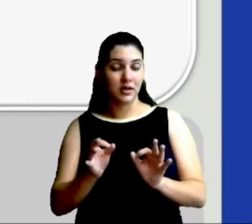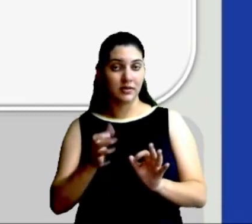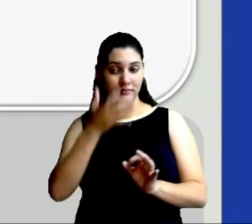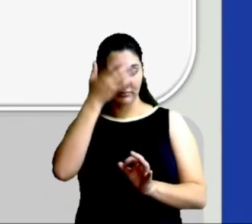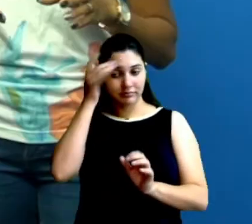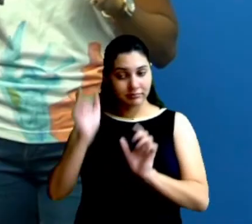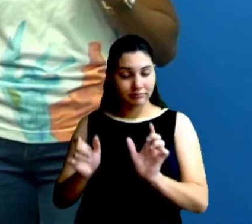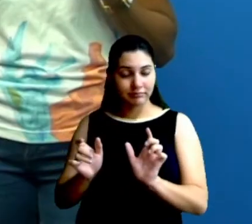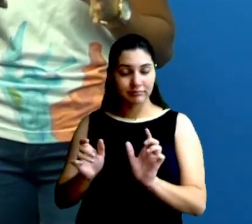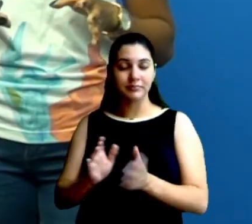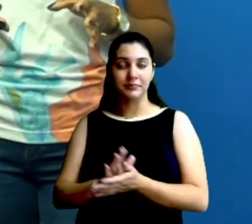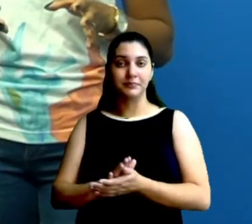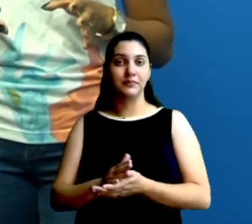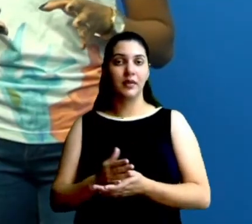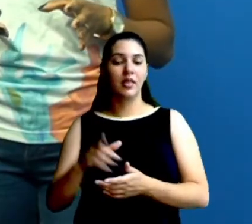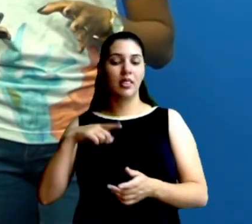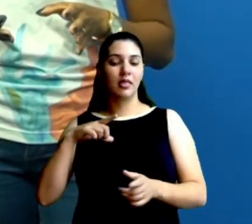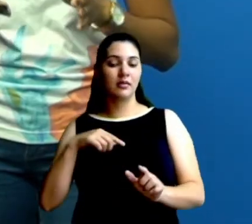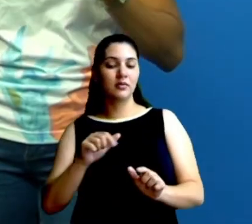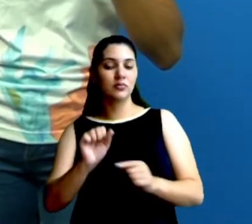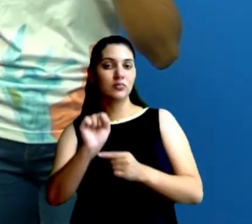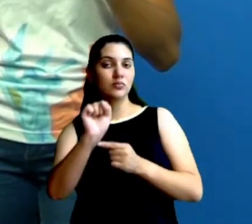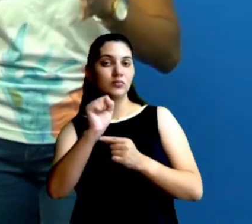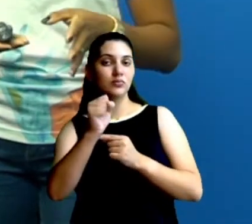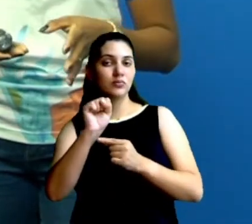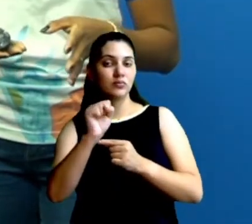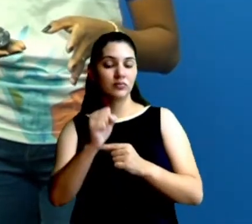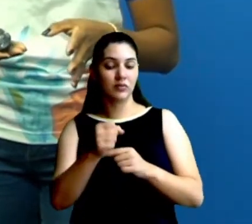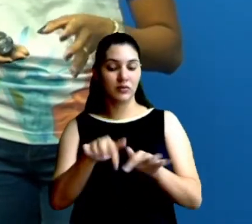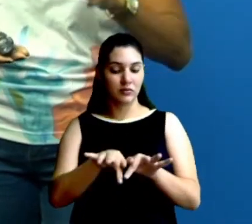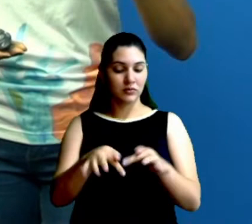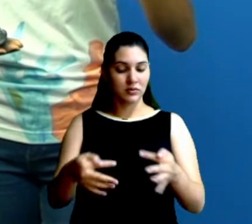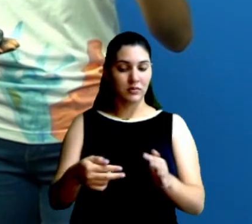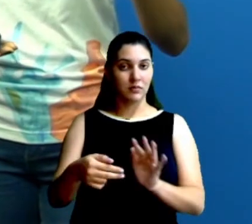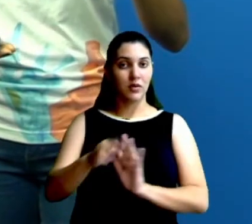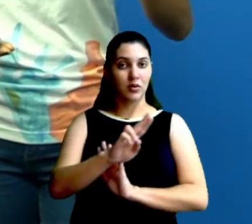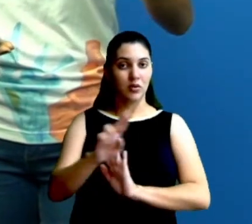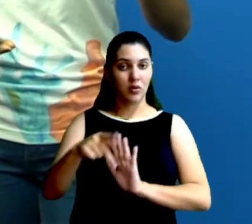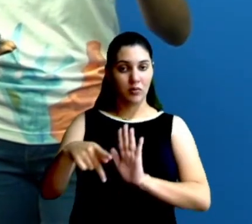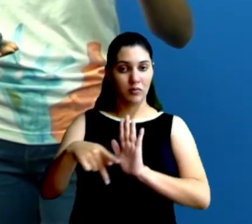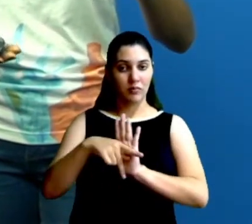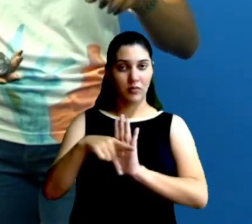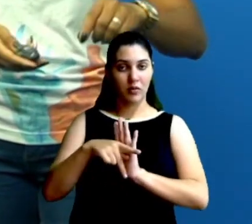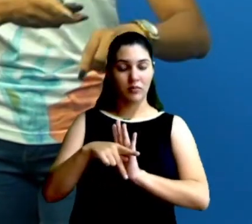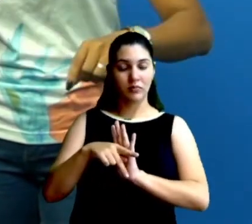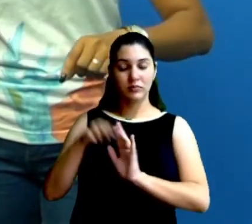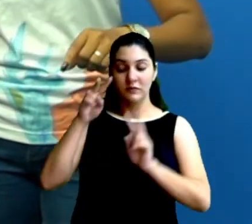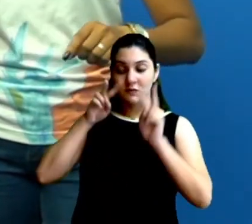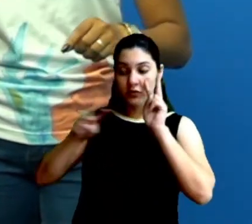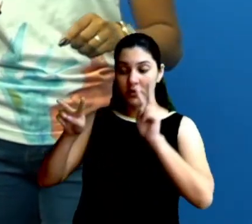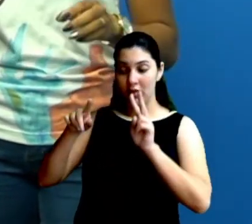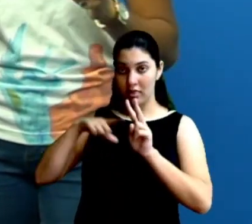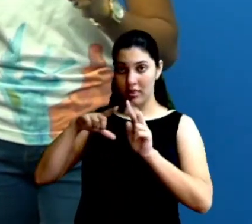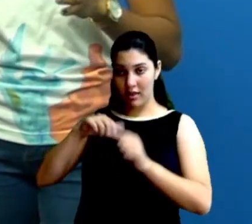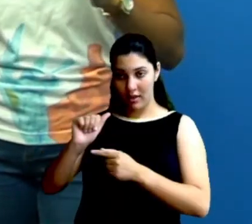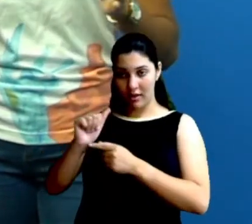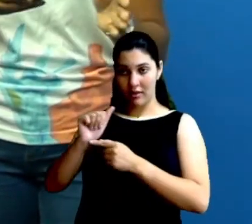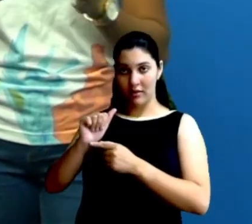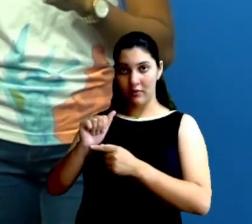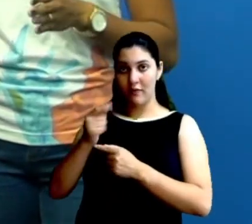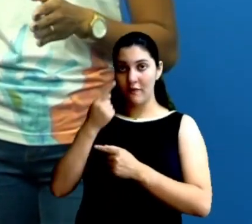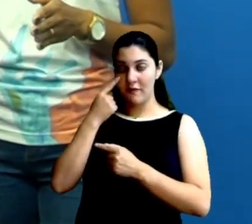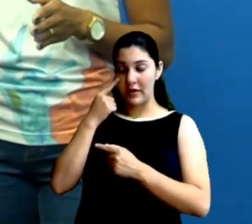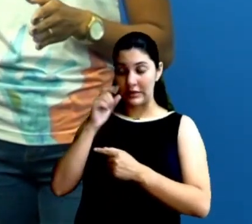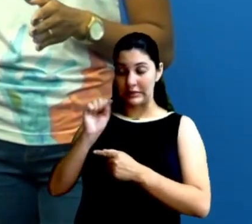gente? Então, sujeito simples, nomes próprios, observa, houve artigo, você vai ver se o artigo está